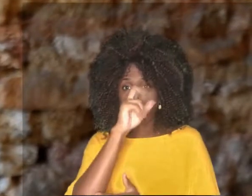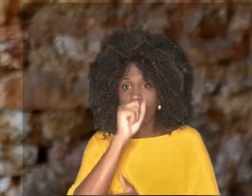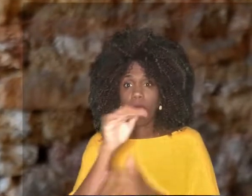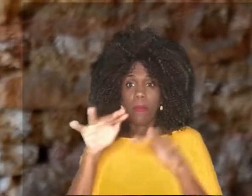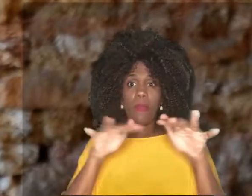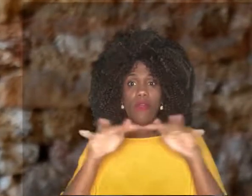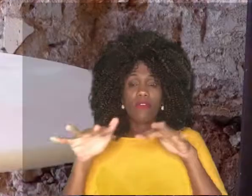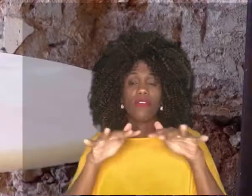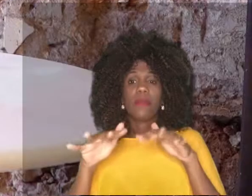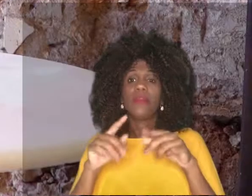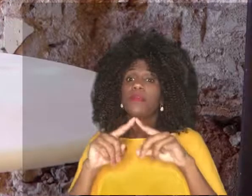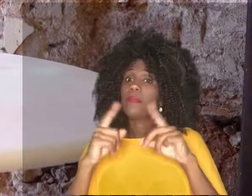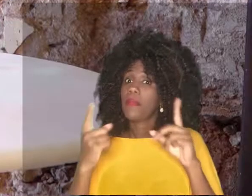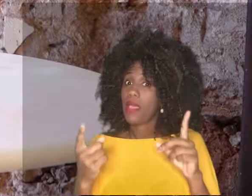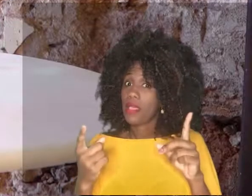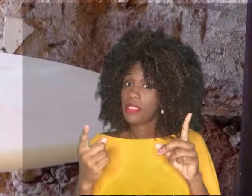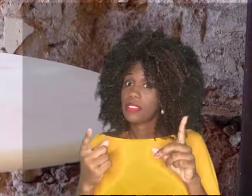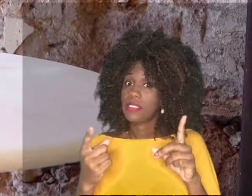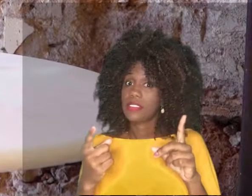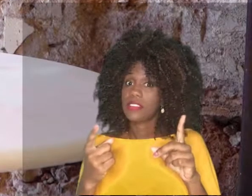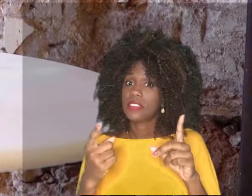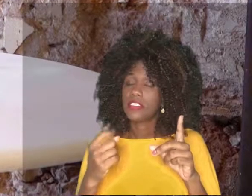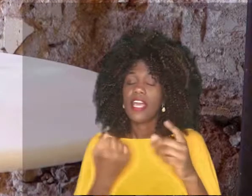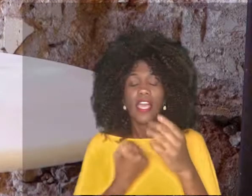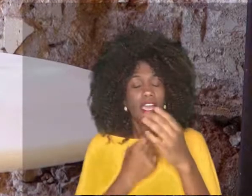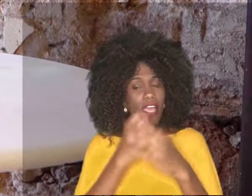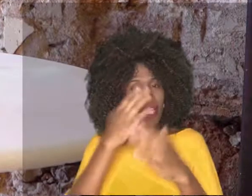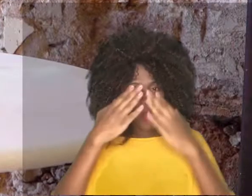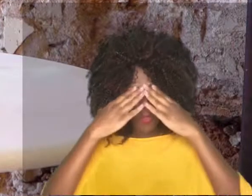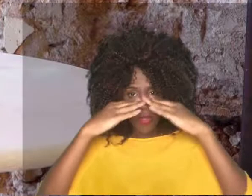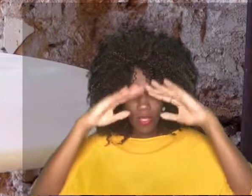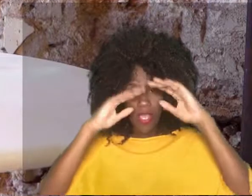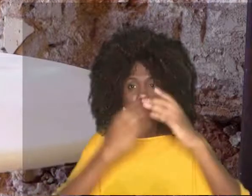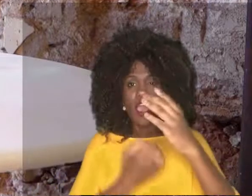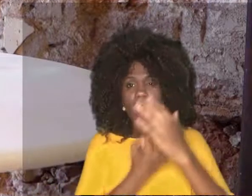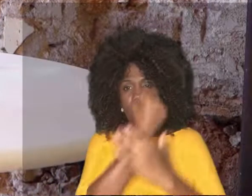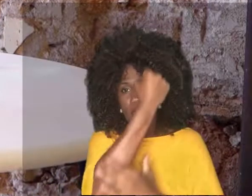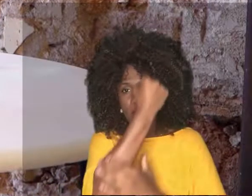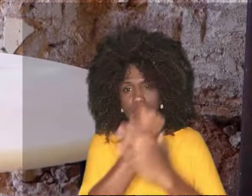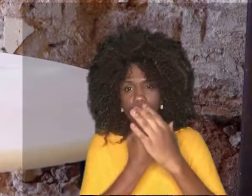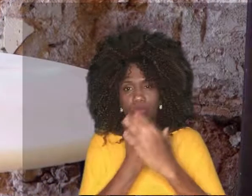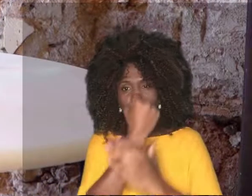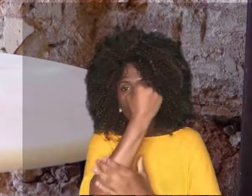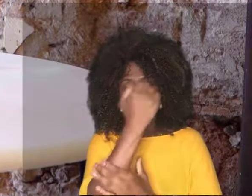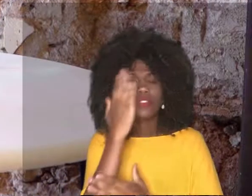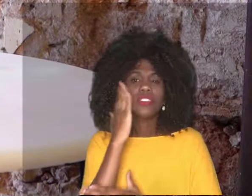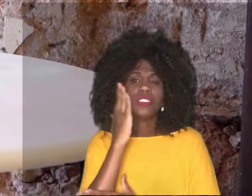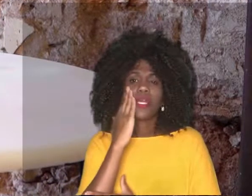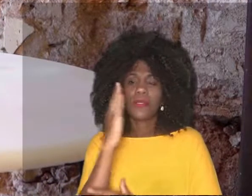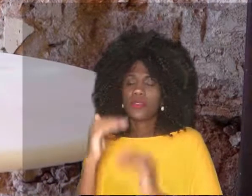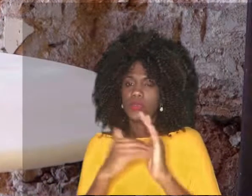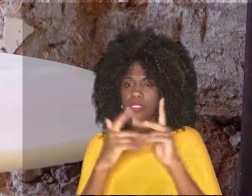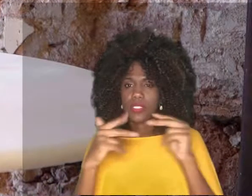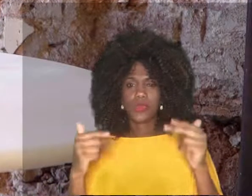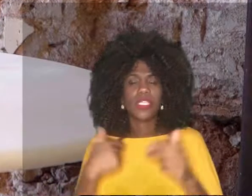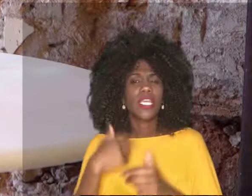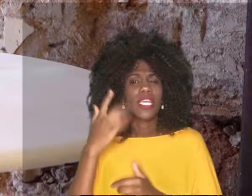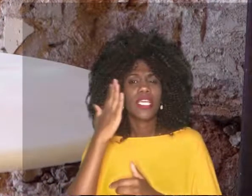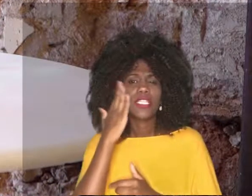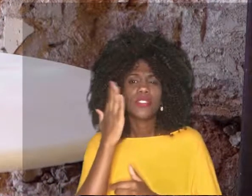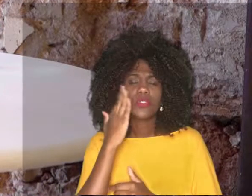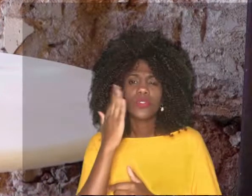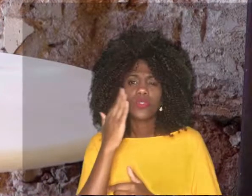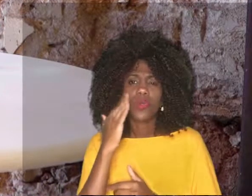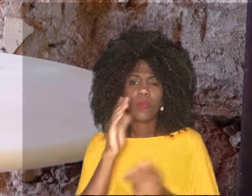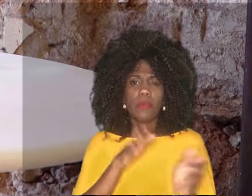esse movimento. Mas Exu sabe de tudo, né? E ele também soube desviar esse caminho,